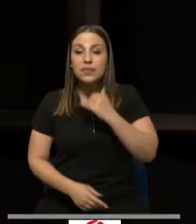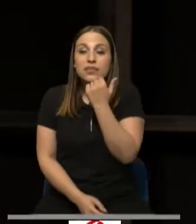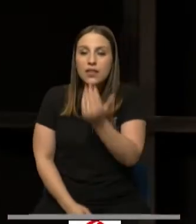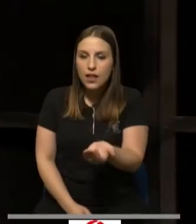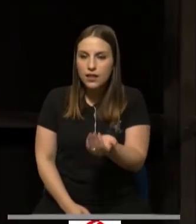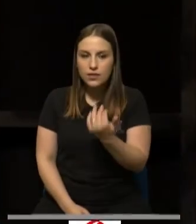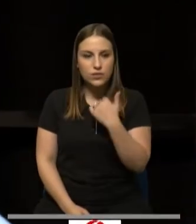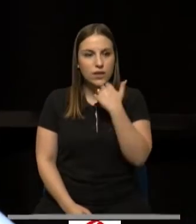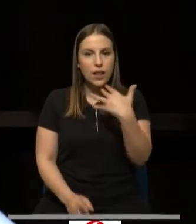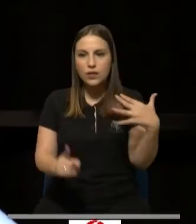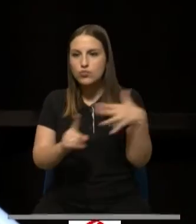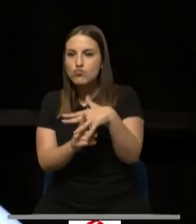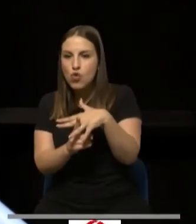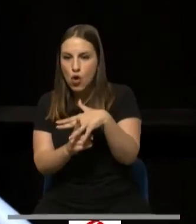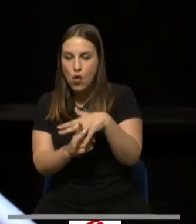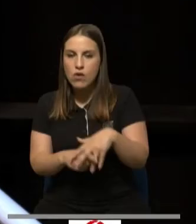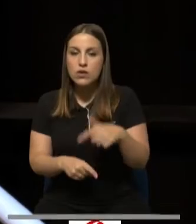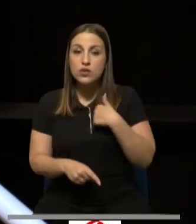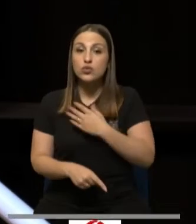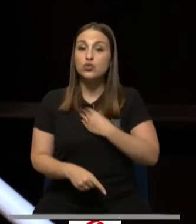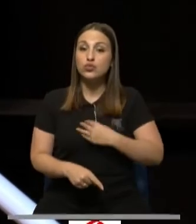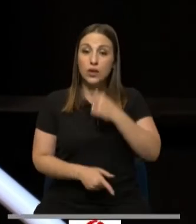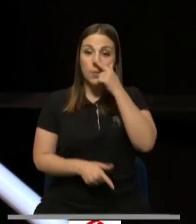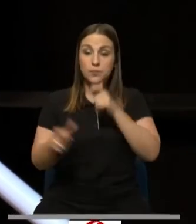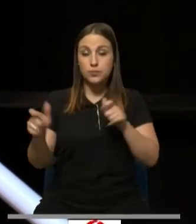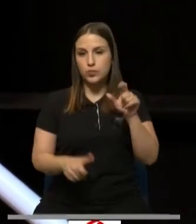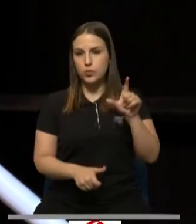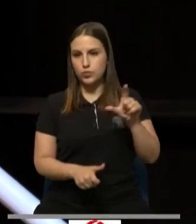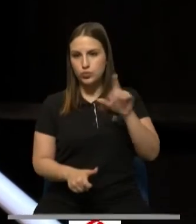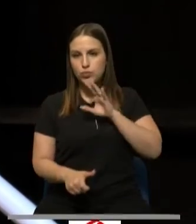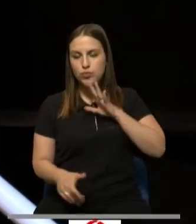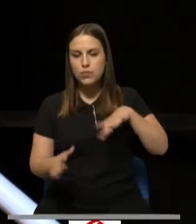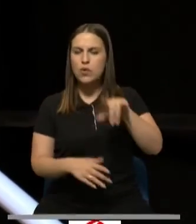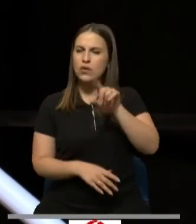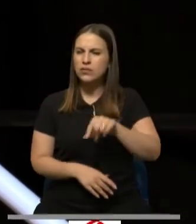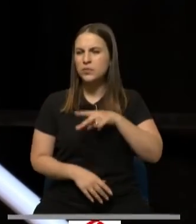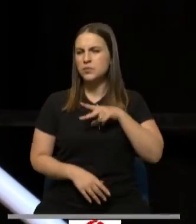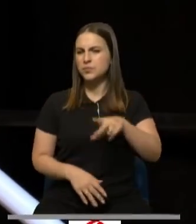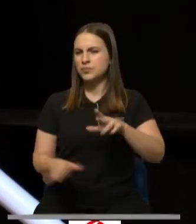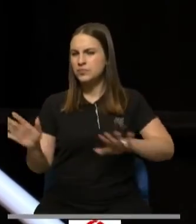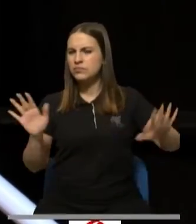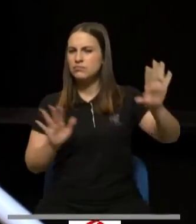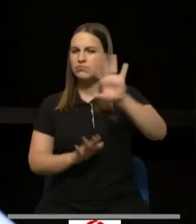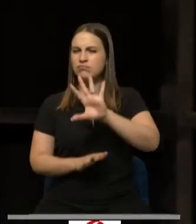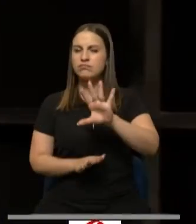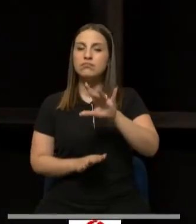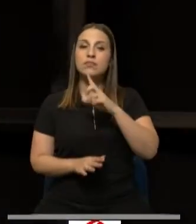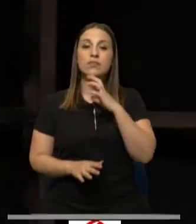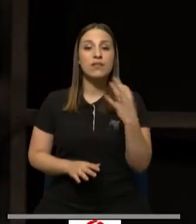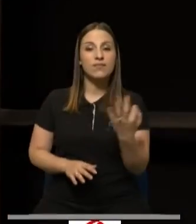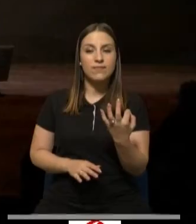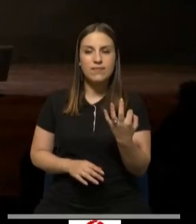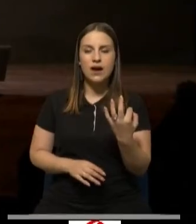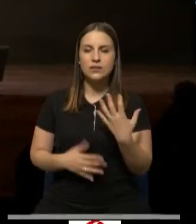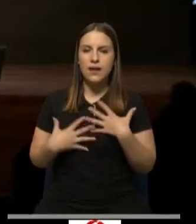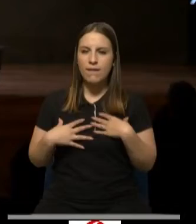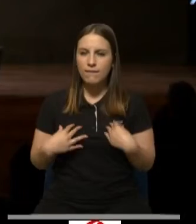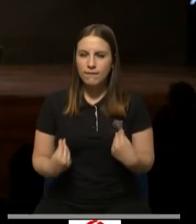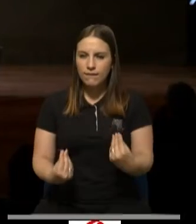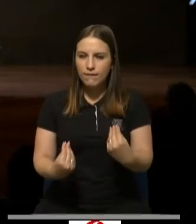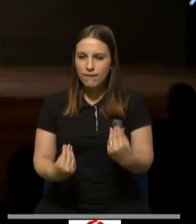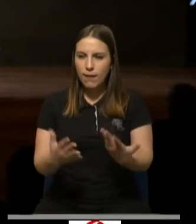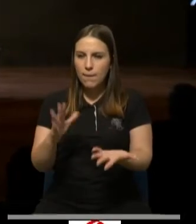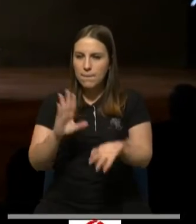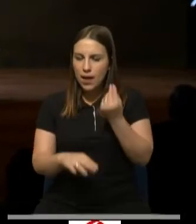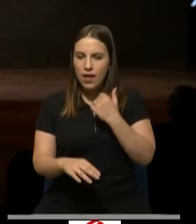atração do talento. E gostava que os lisboetas e os portugueses tivessem também, de certa forma, mais ambição, como olham para o talento e